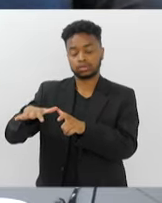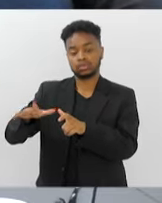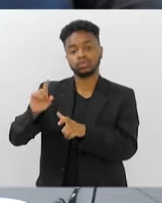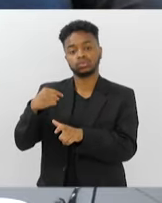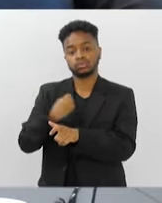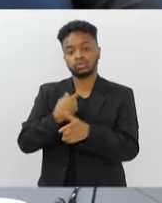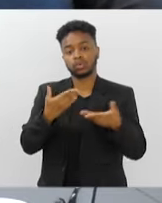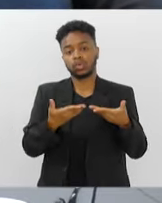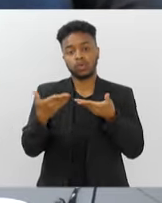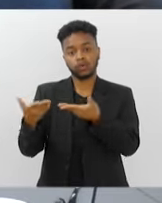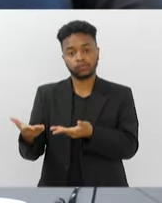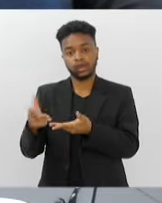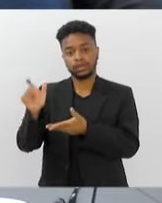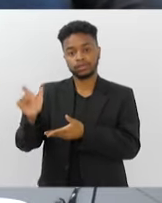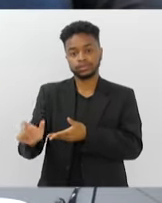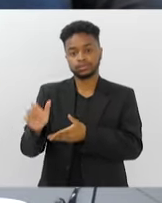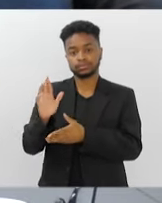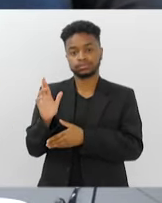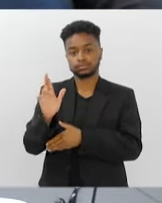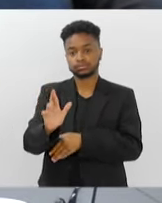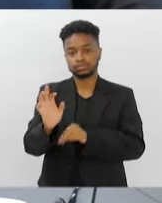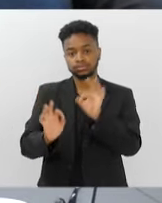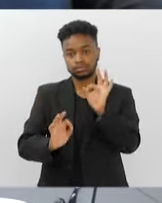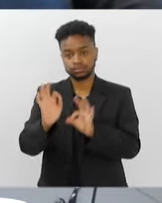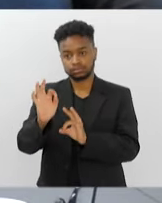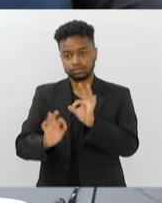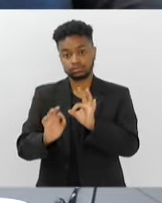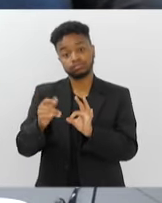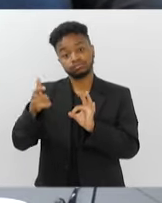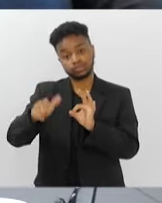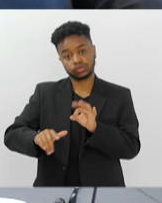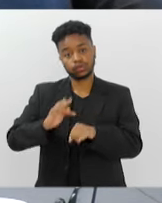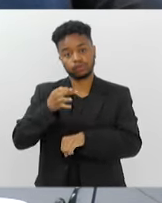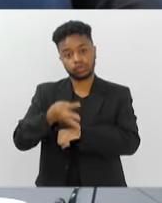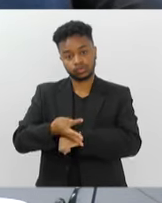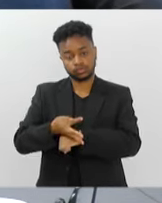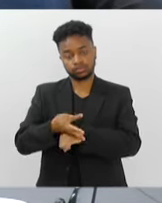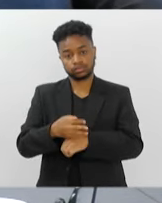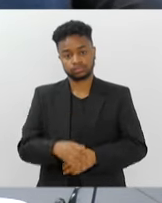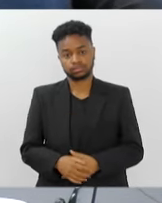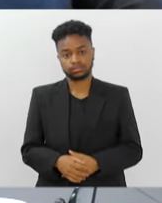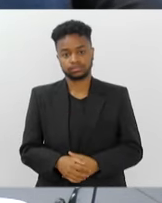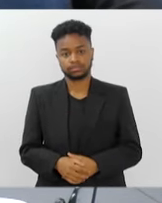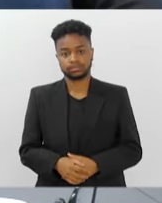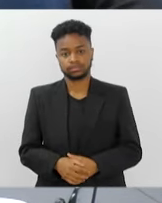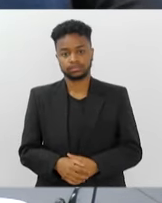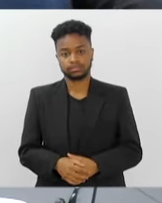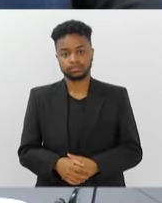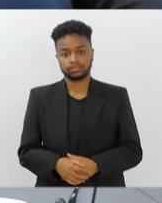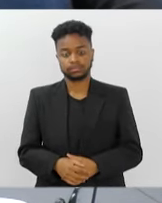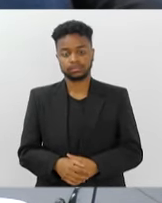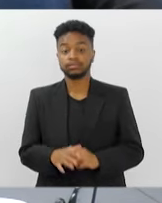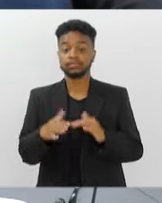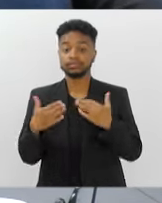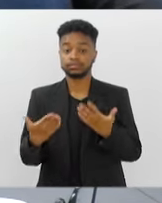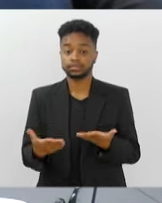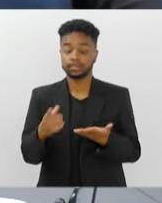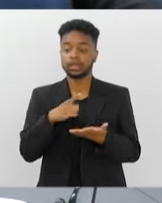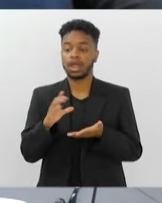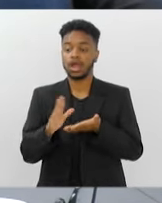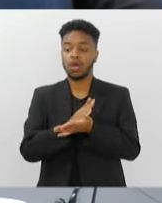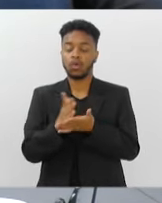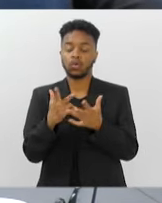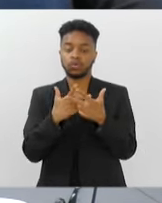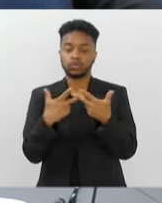um representante da organização que mais uma vez não compareceu Então existe algumas questões